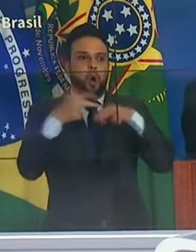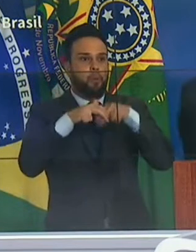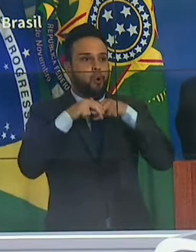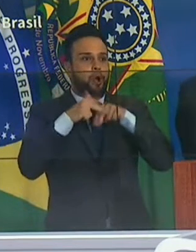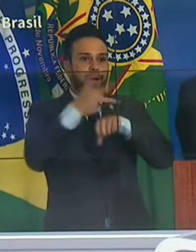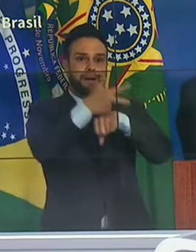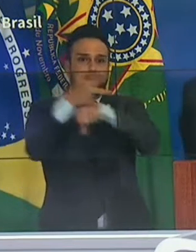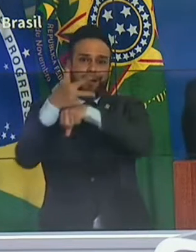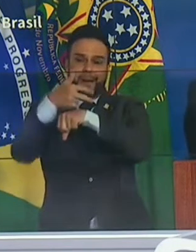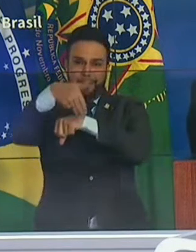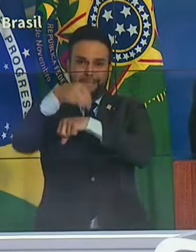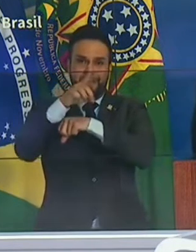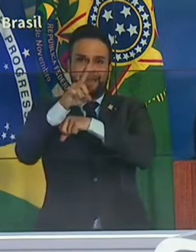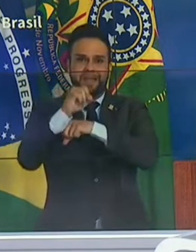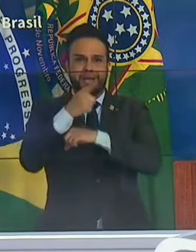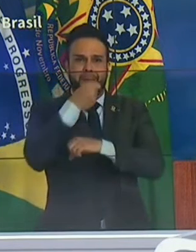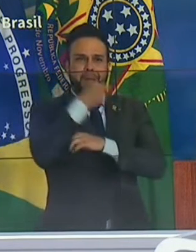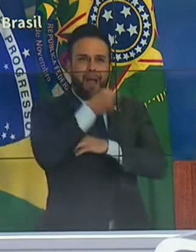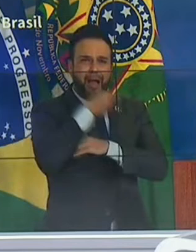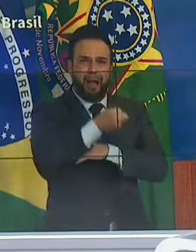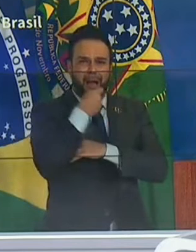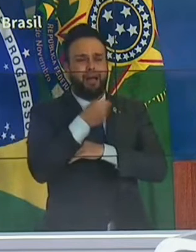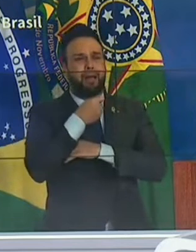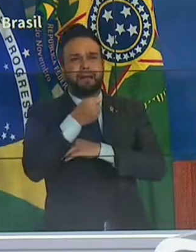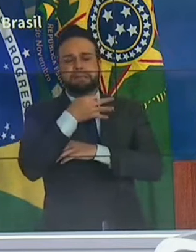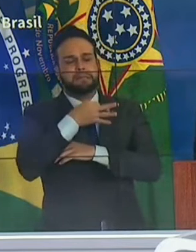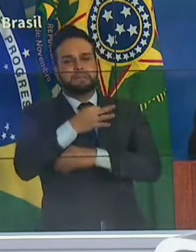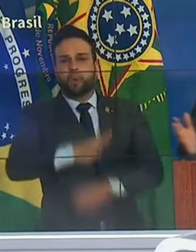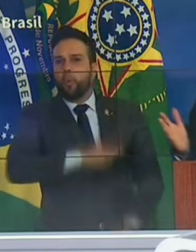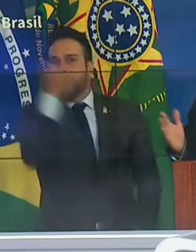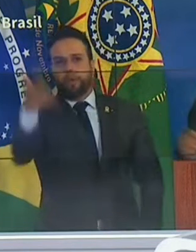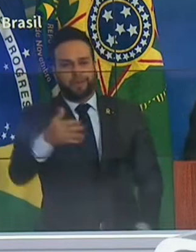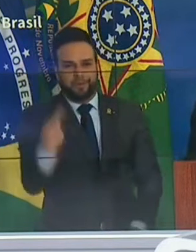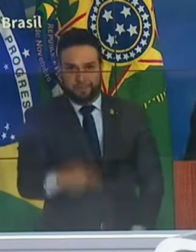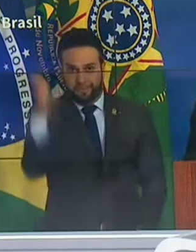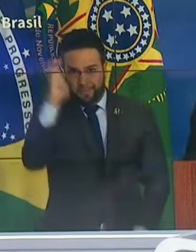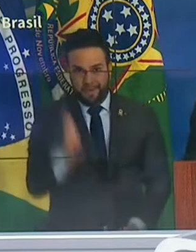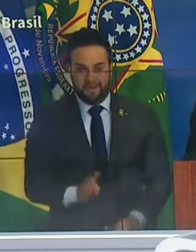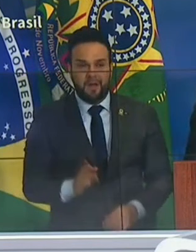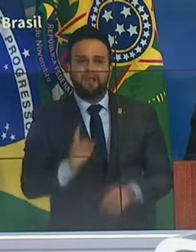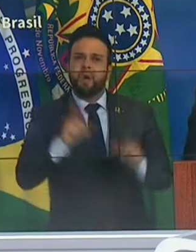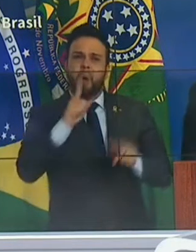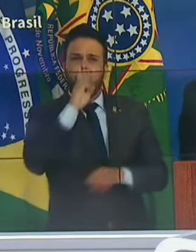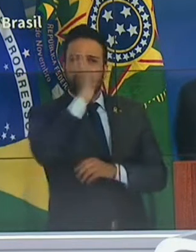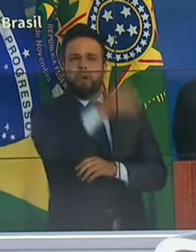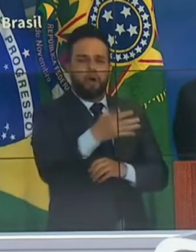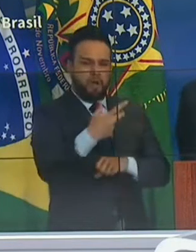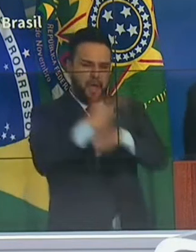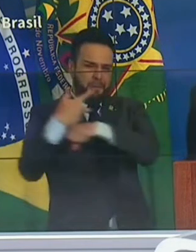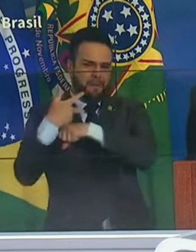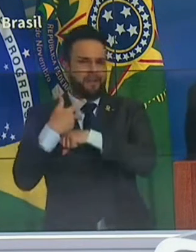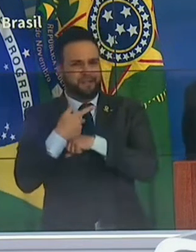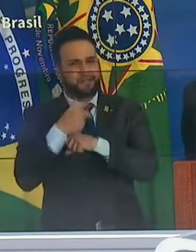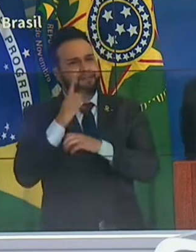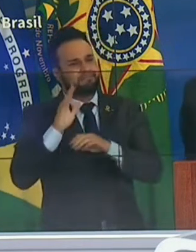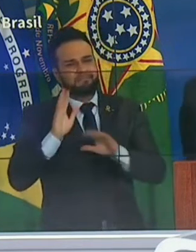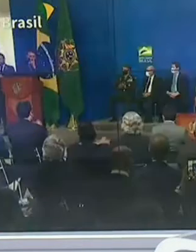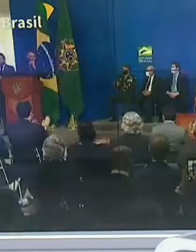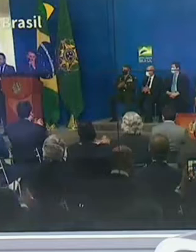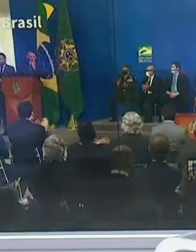catastrófica que nós temos no Brasil não é uma crítica à imprensa é uma constatação Me desculpe tá